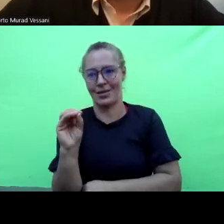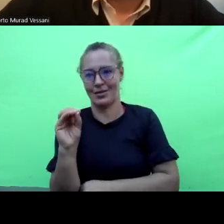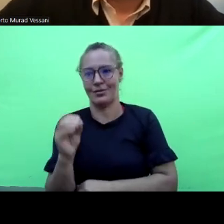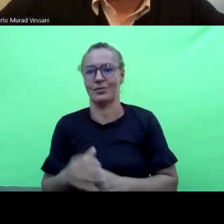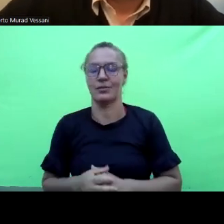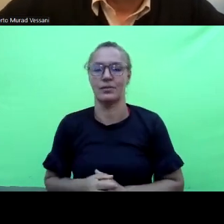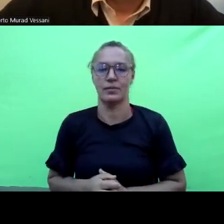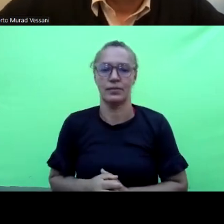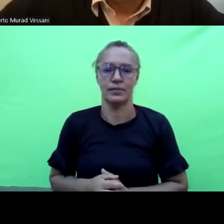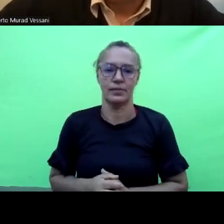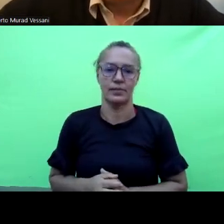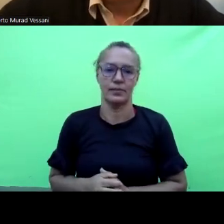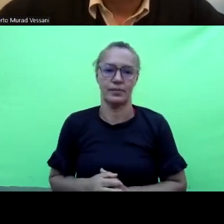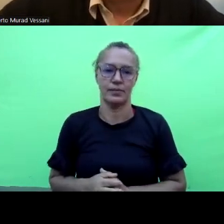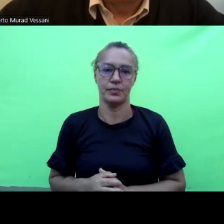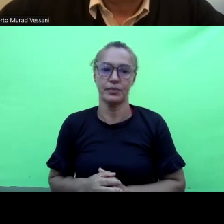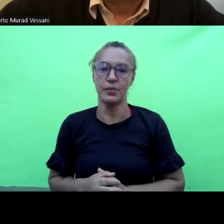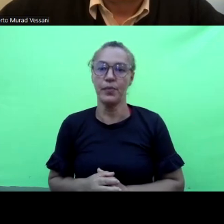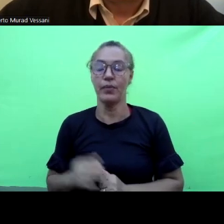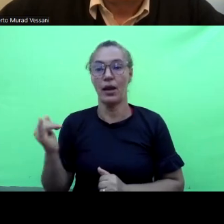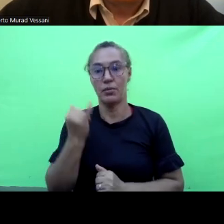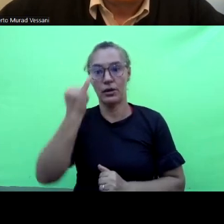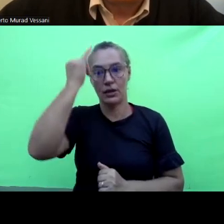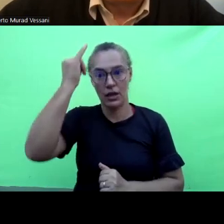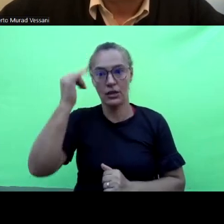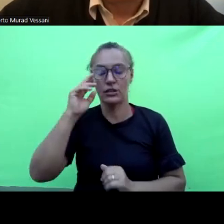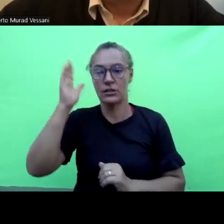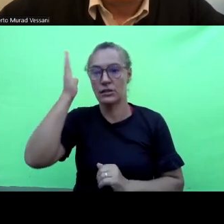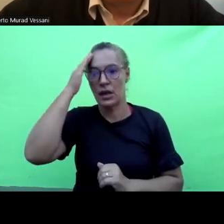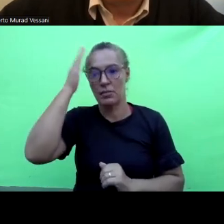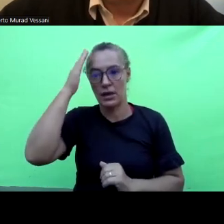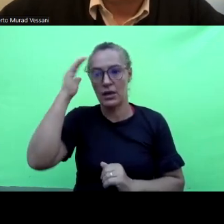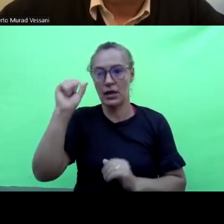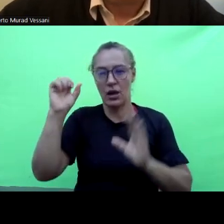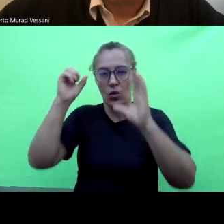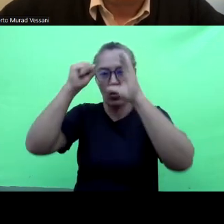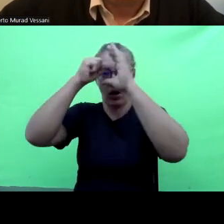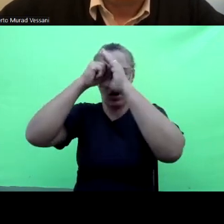Ah, Importante considerar que o glaucoma é a causa